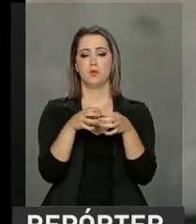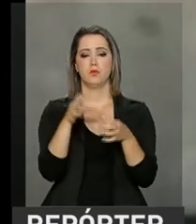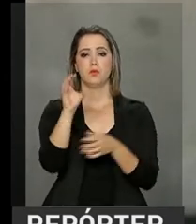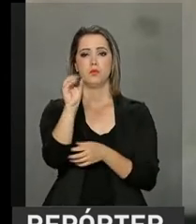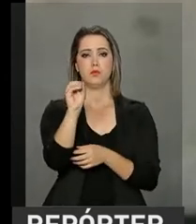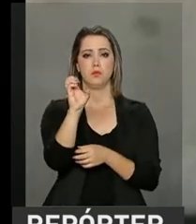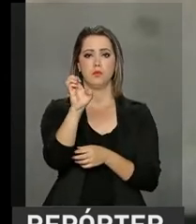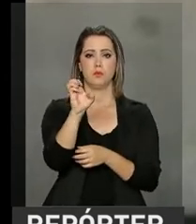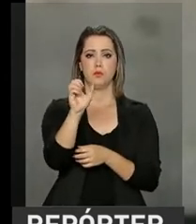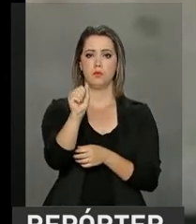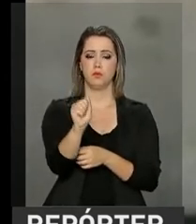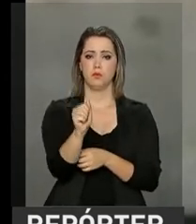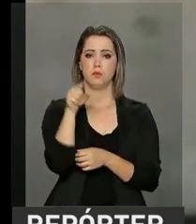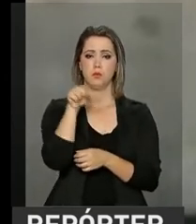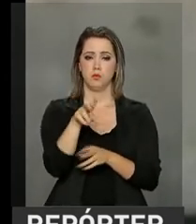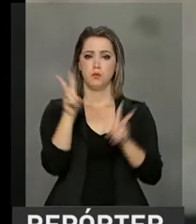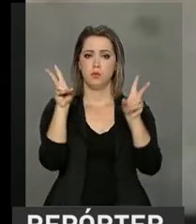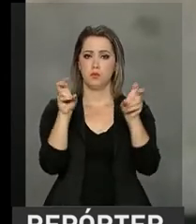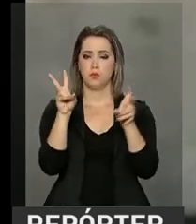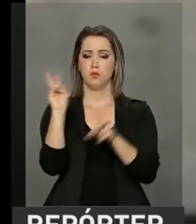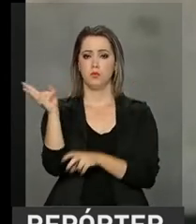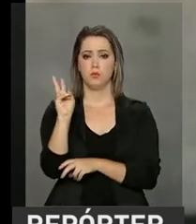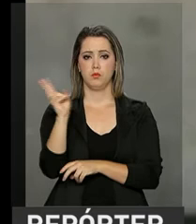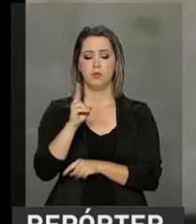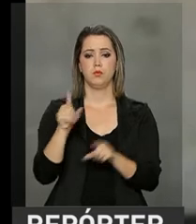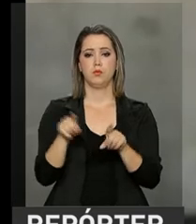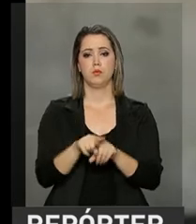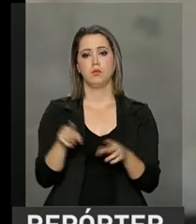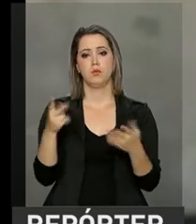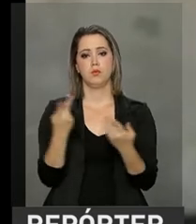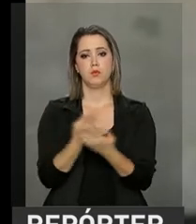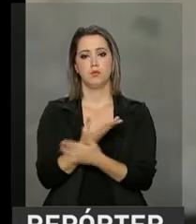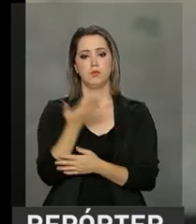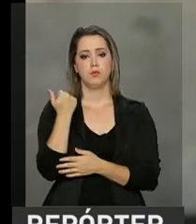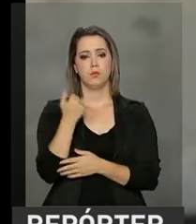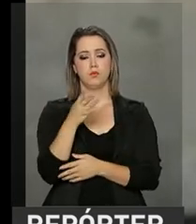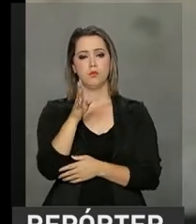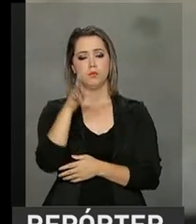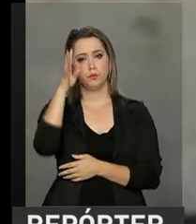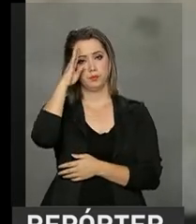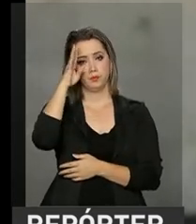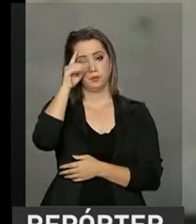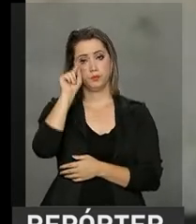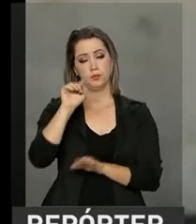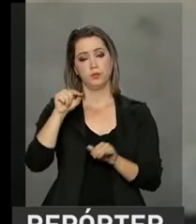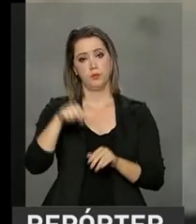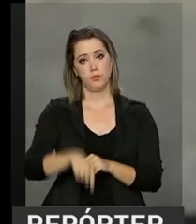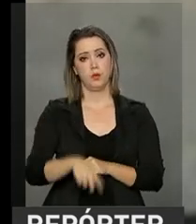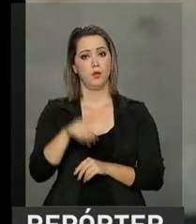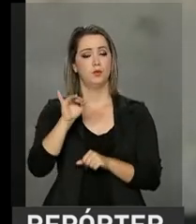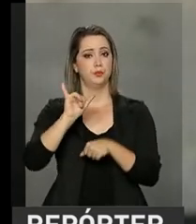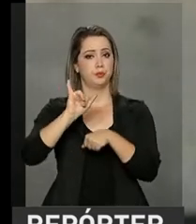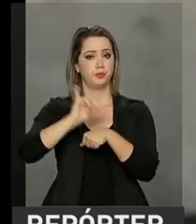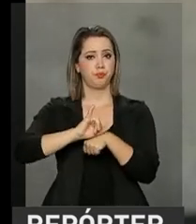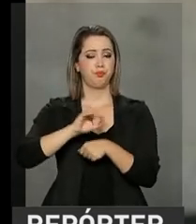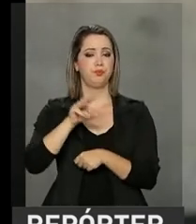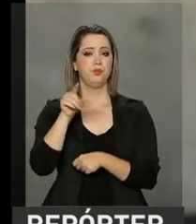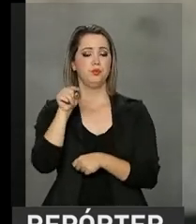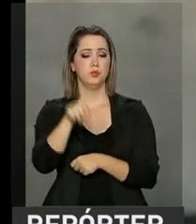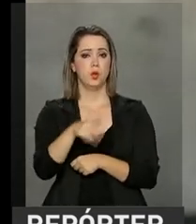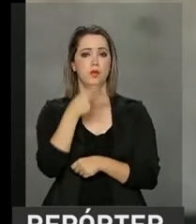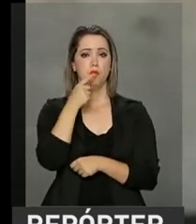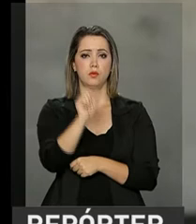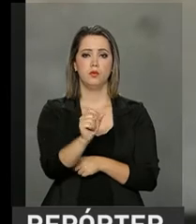dos Estados Americanos sobre a situação na Venezuela, que aconteceu na última quarta-feira. E aqui de Washington, o ministro Aloísio